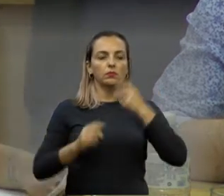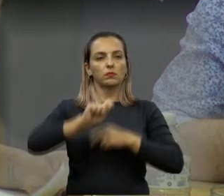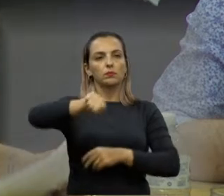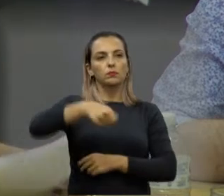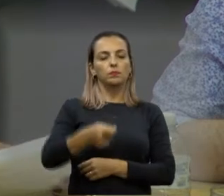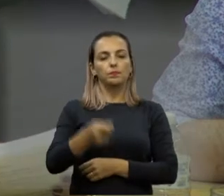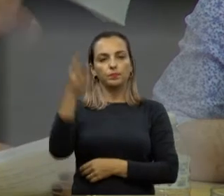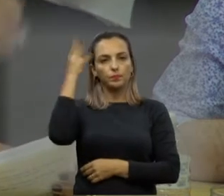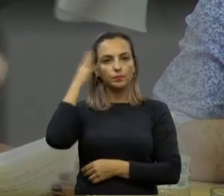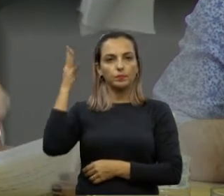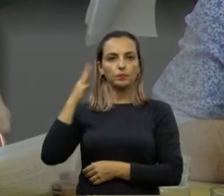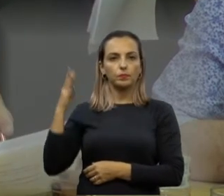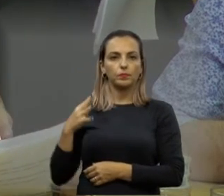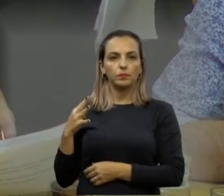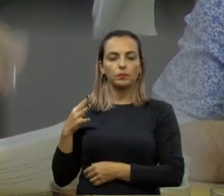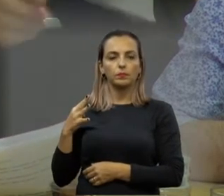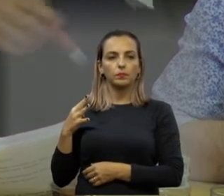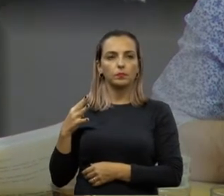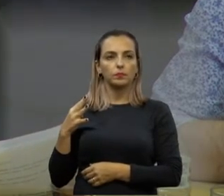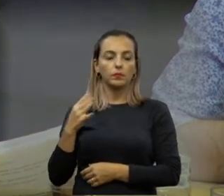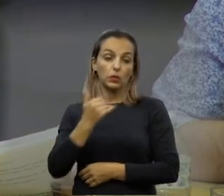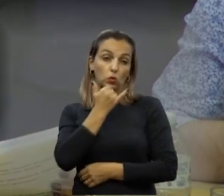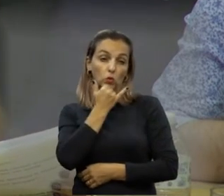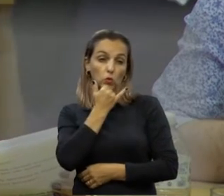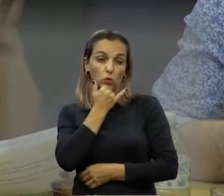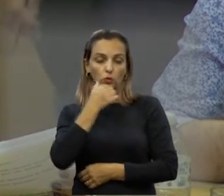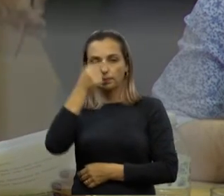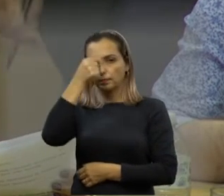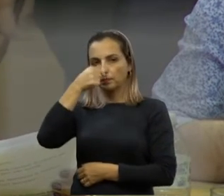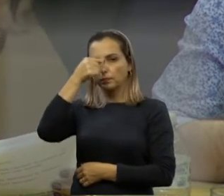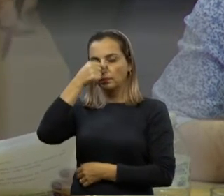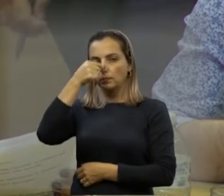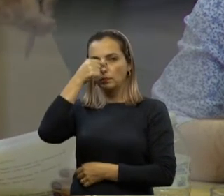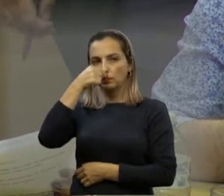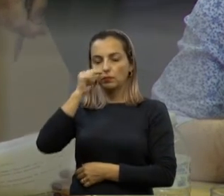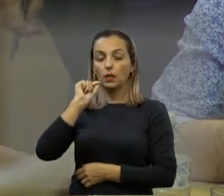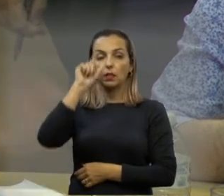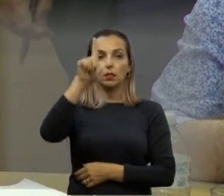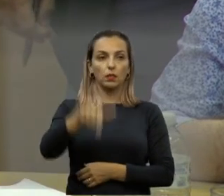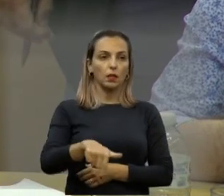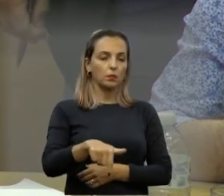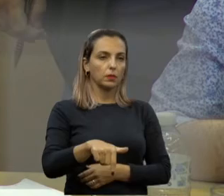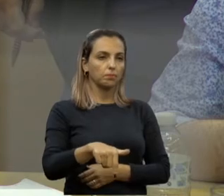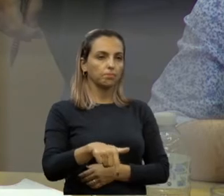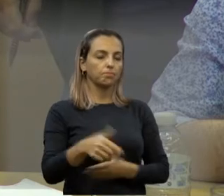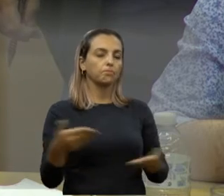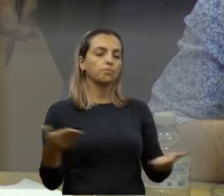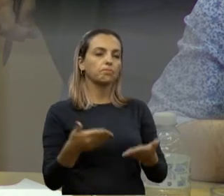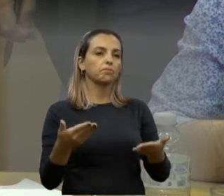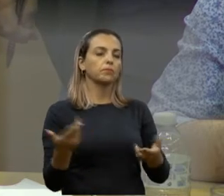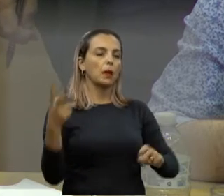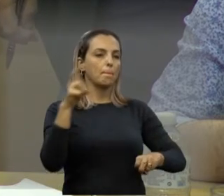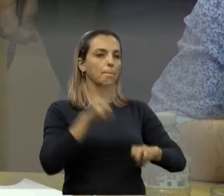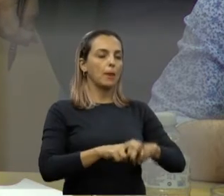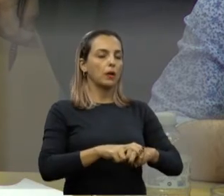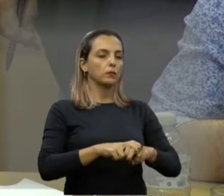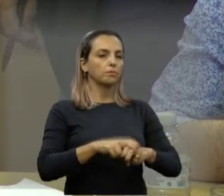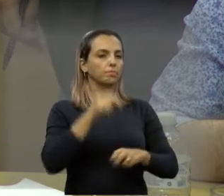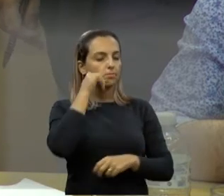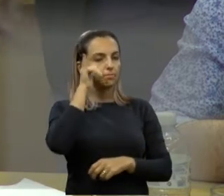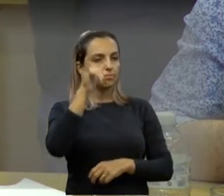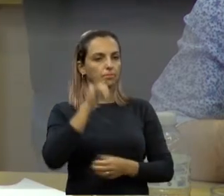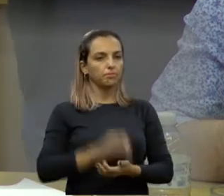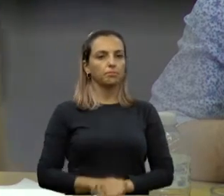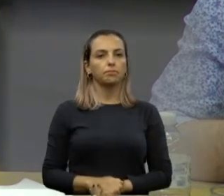a operadora fibra Brunelli a perdão Dr Marcos Garrido e devolvo os trabalhos da presente sessão para o nosso Presidente